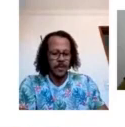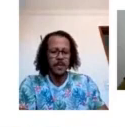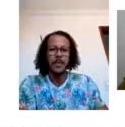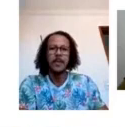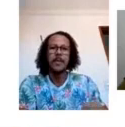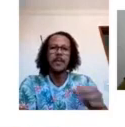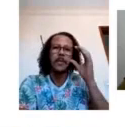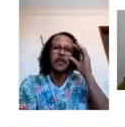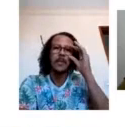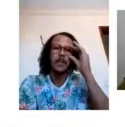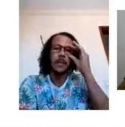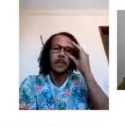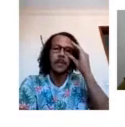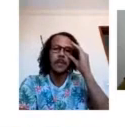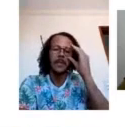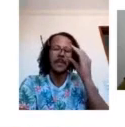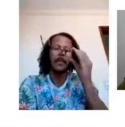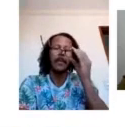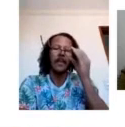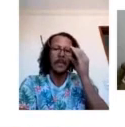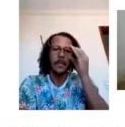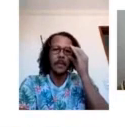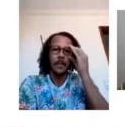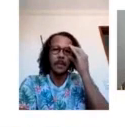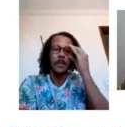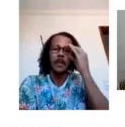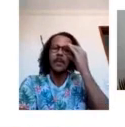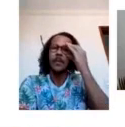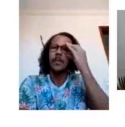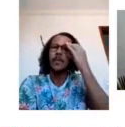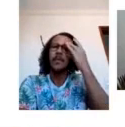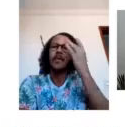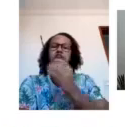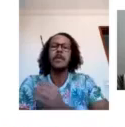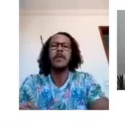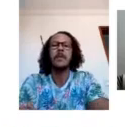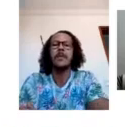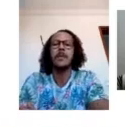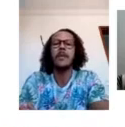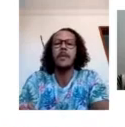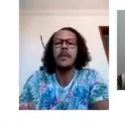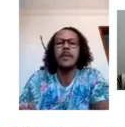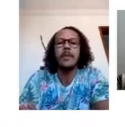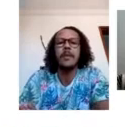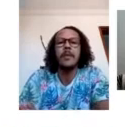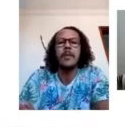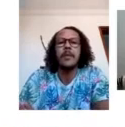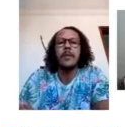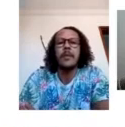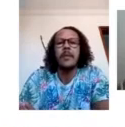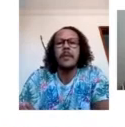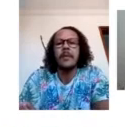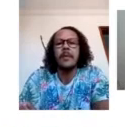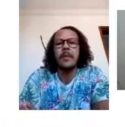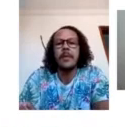né, nesse contexto do PIBID e outros contextos passaram por isso. E, para mim,